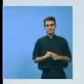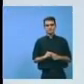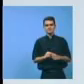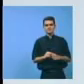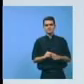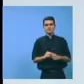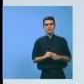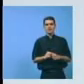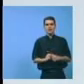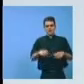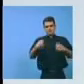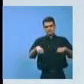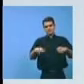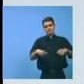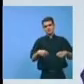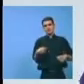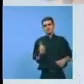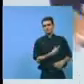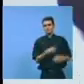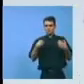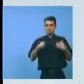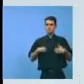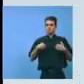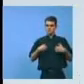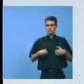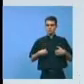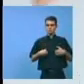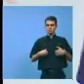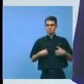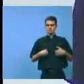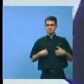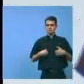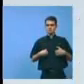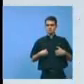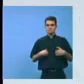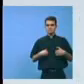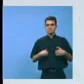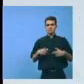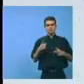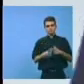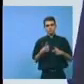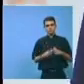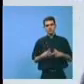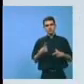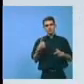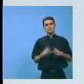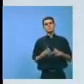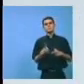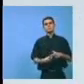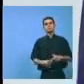para encobrir. Por quê? Porque o Senhor passa pelo meio do acampamento